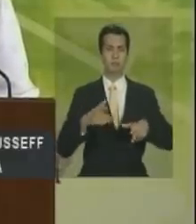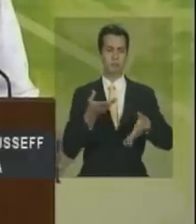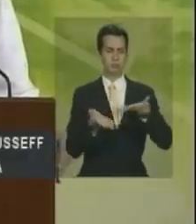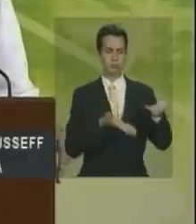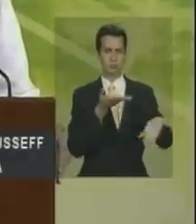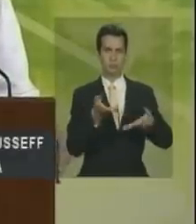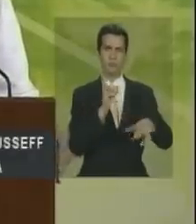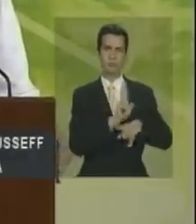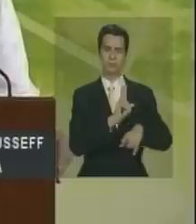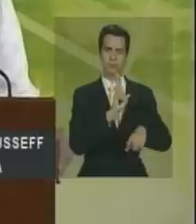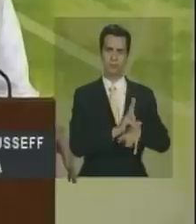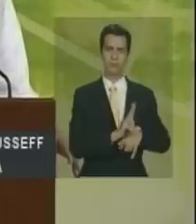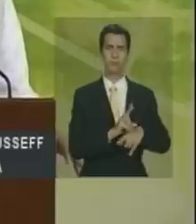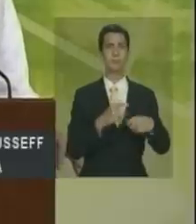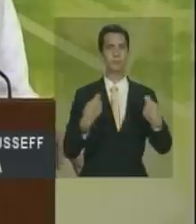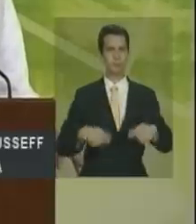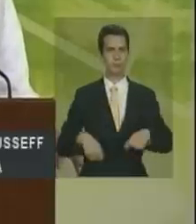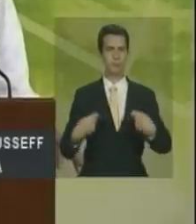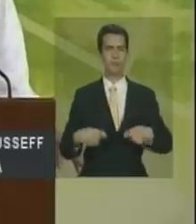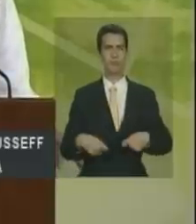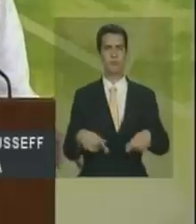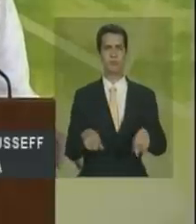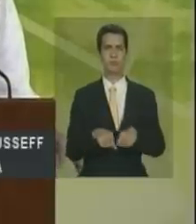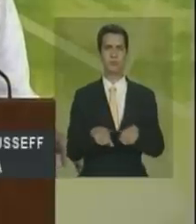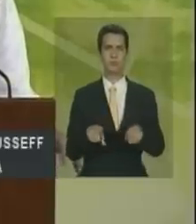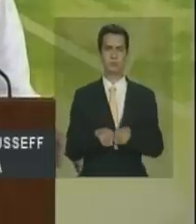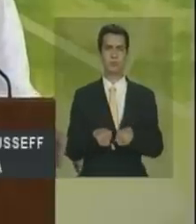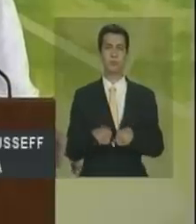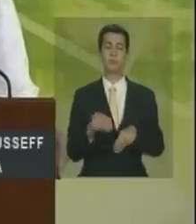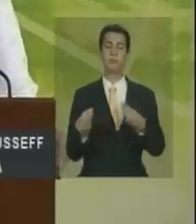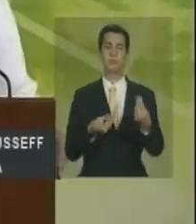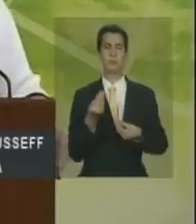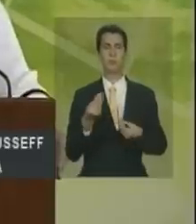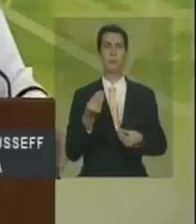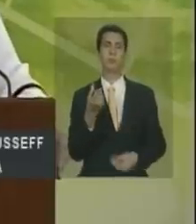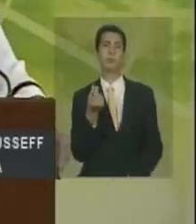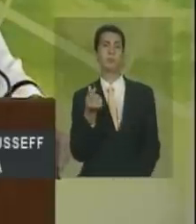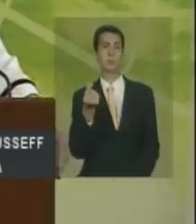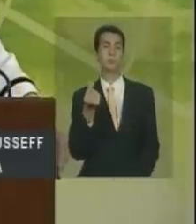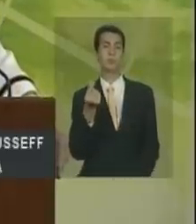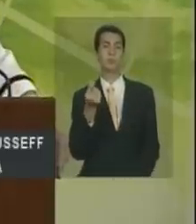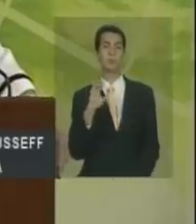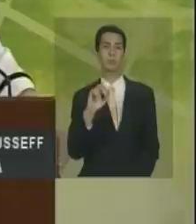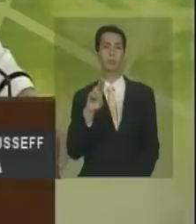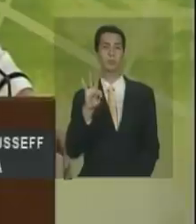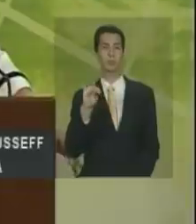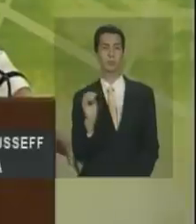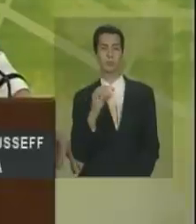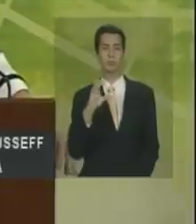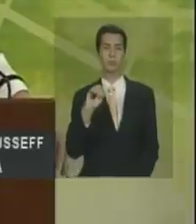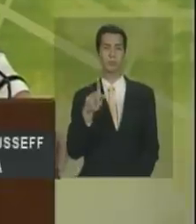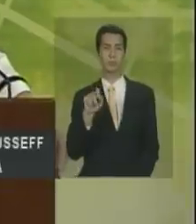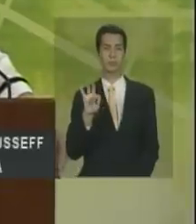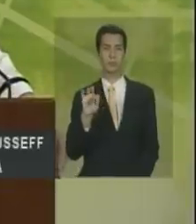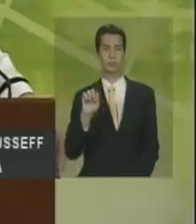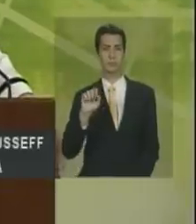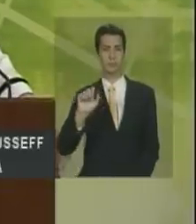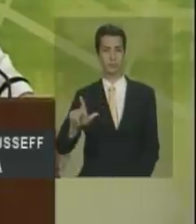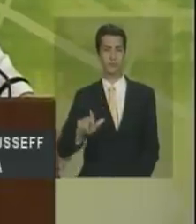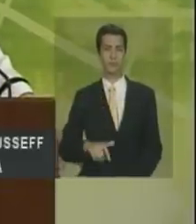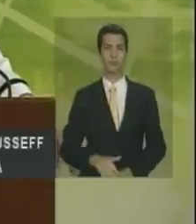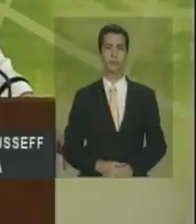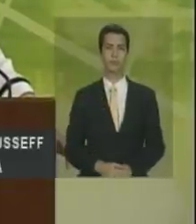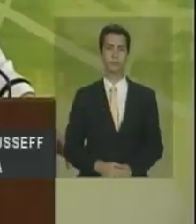pensarmos também na questão grave do custo de capital. Eu concordo que é